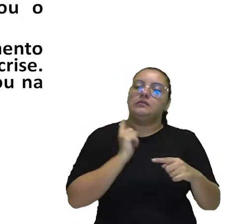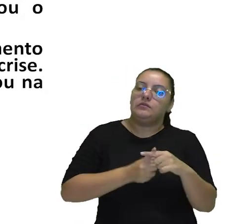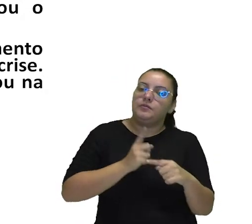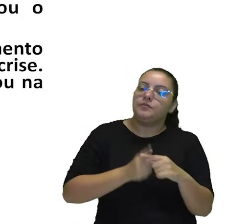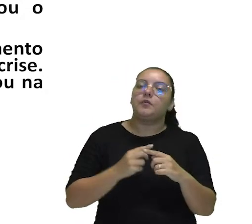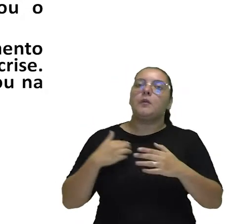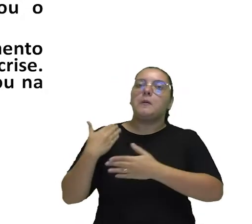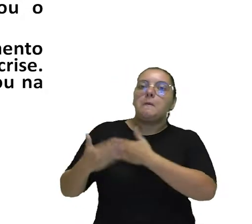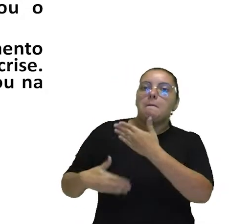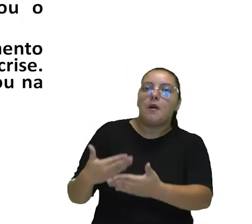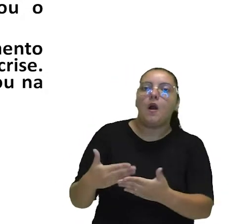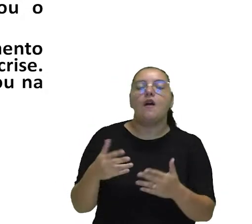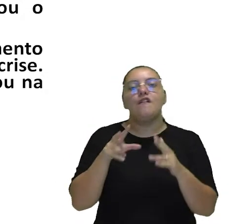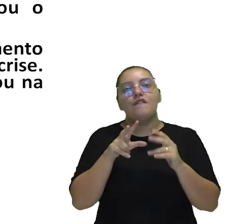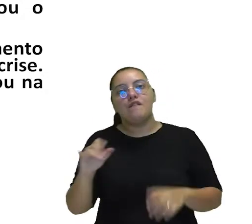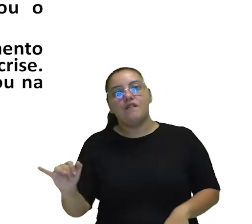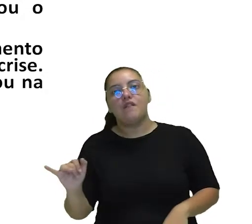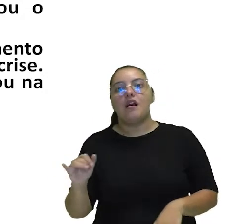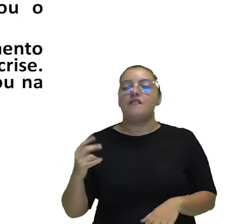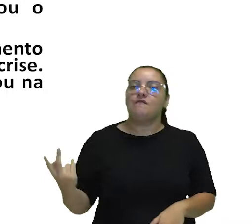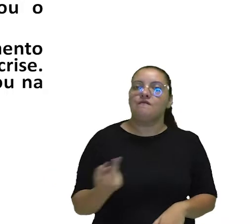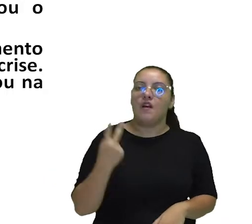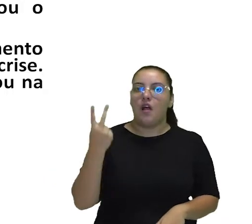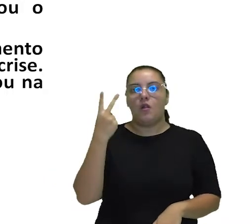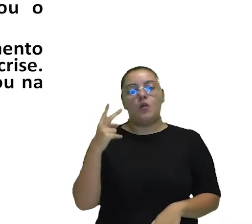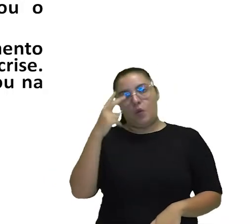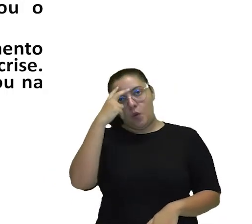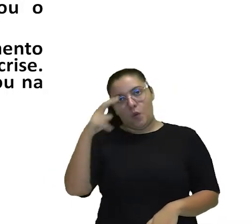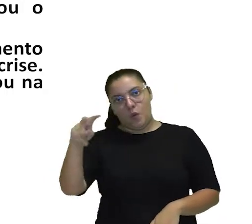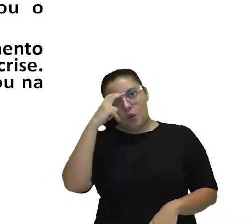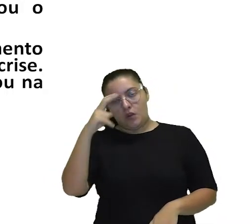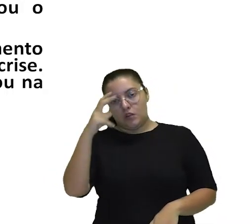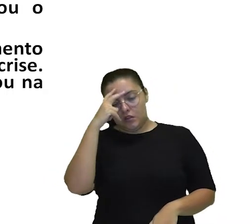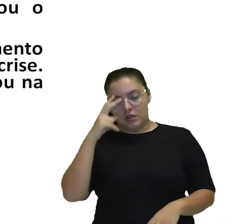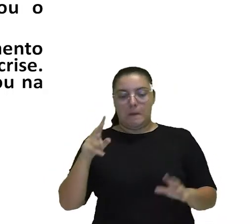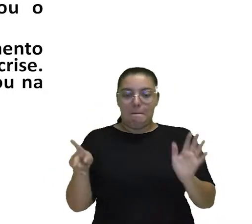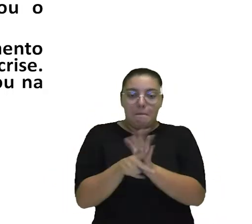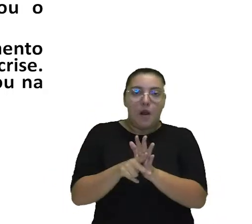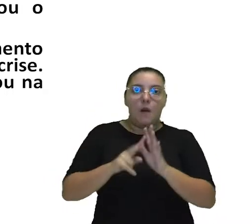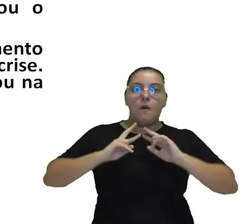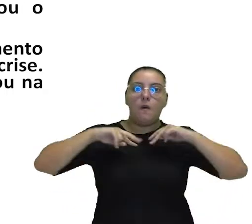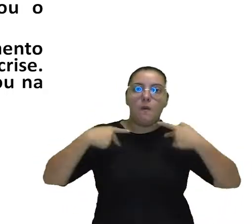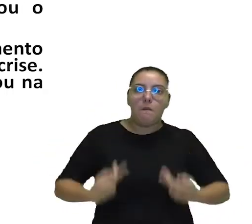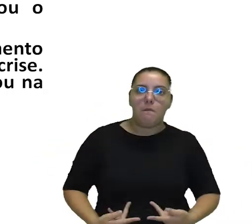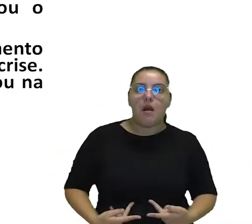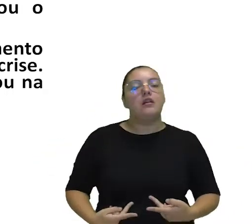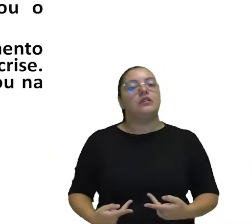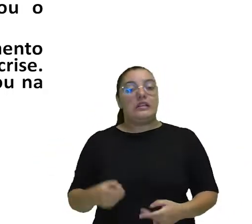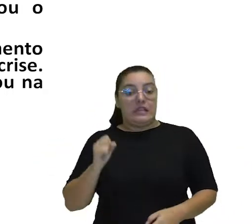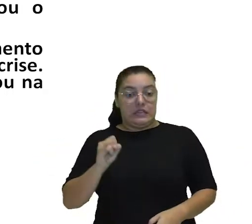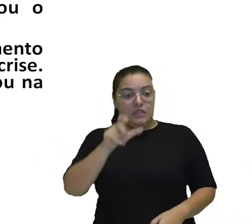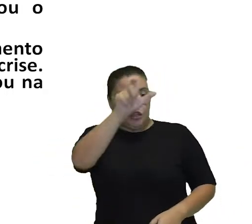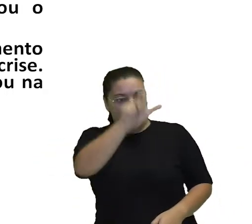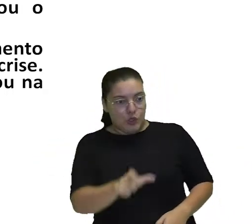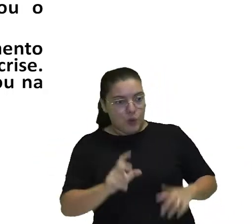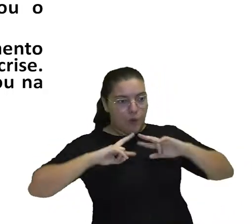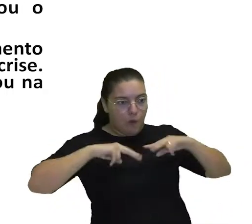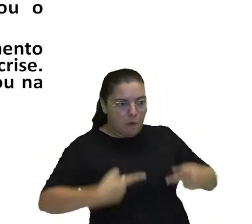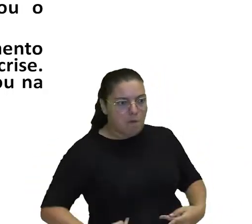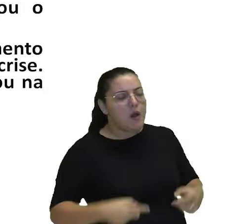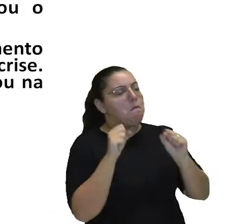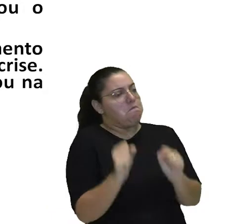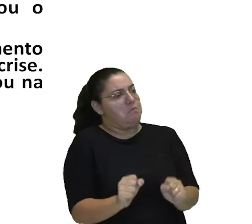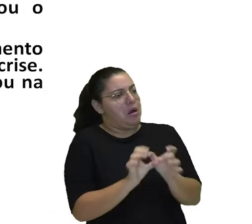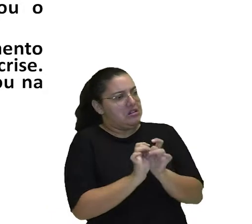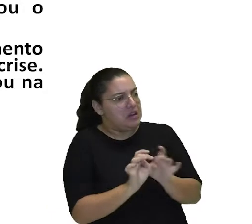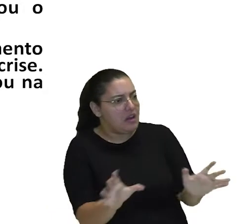um processo que vai se valorizar uma cultura humanística. Se o homem pode fazer alguma coisa, se